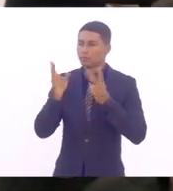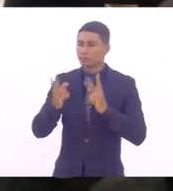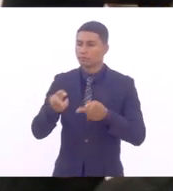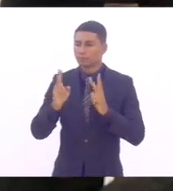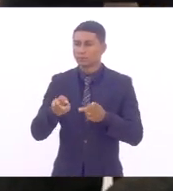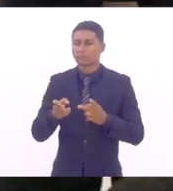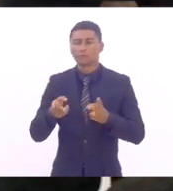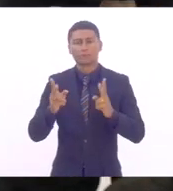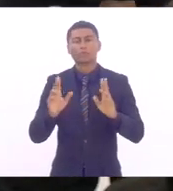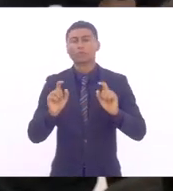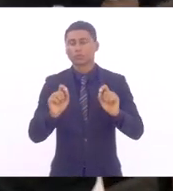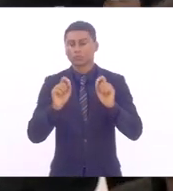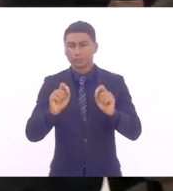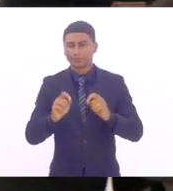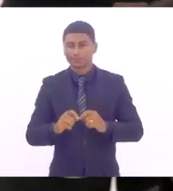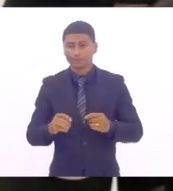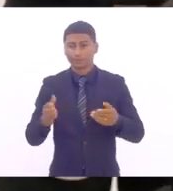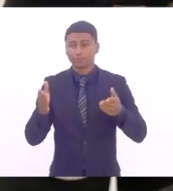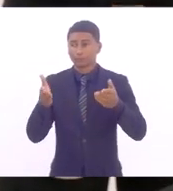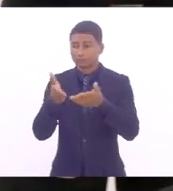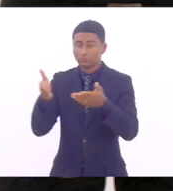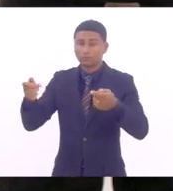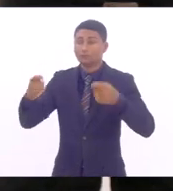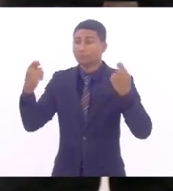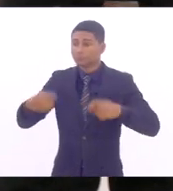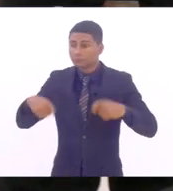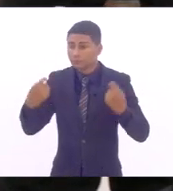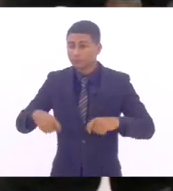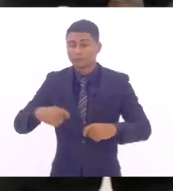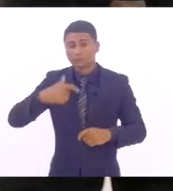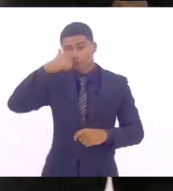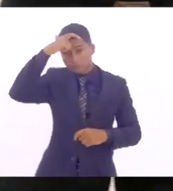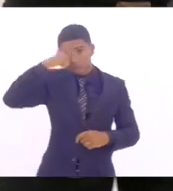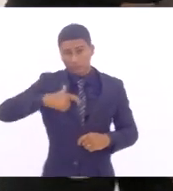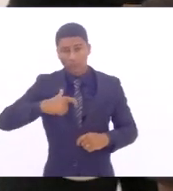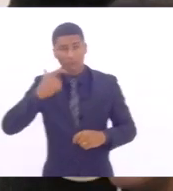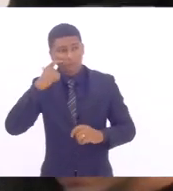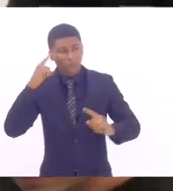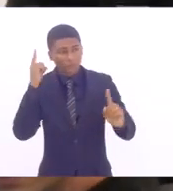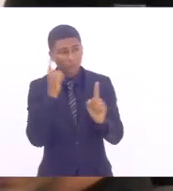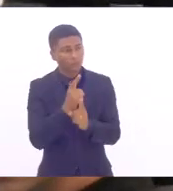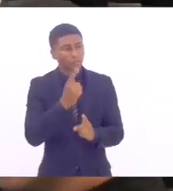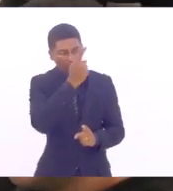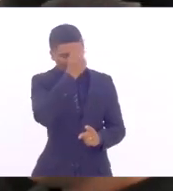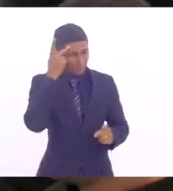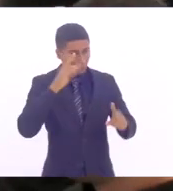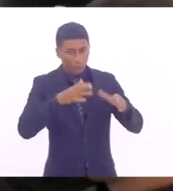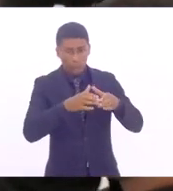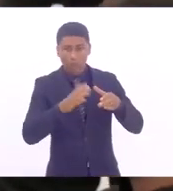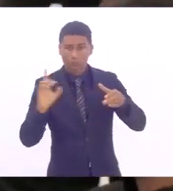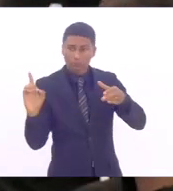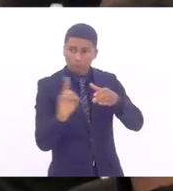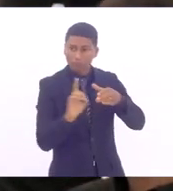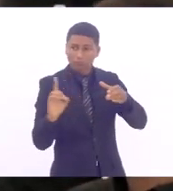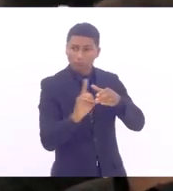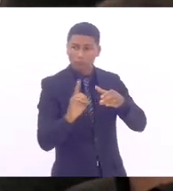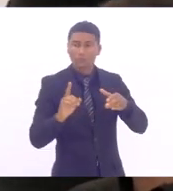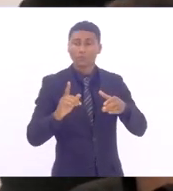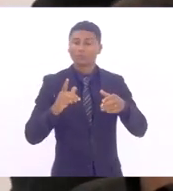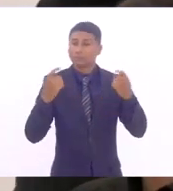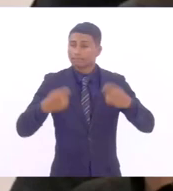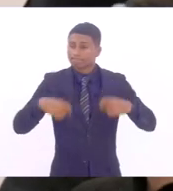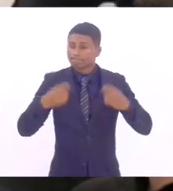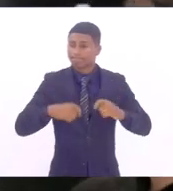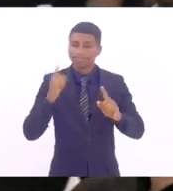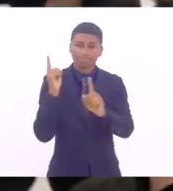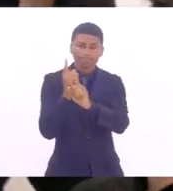sempre conversei. Vocês precisam identificar esses membros dentro da torcida de vocês. Vocês precisam identificar e